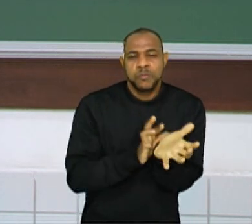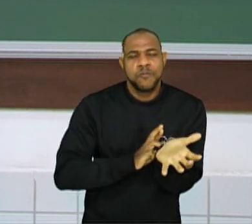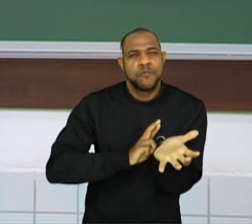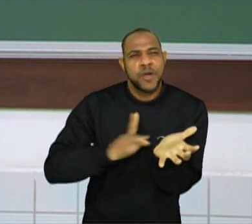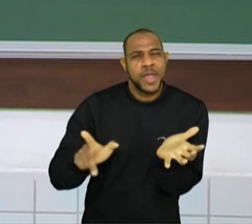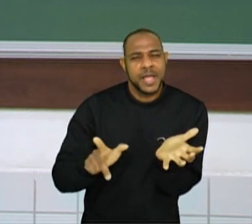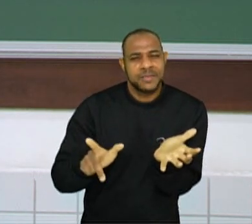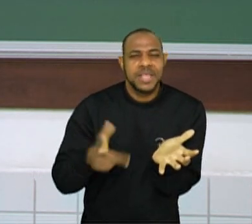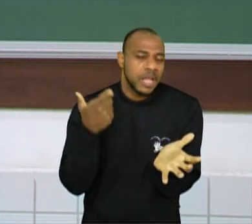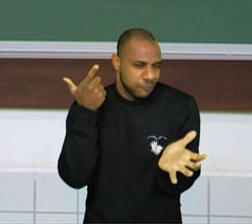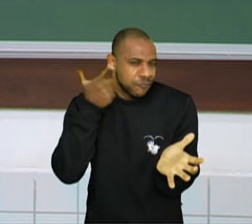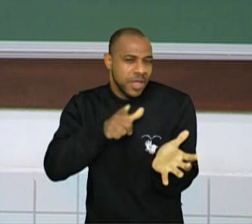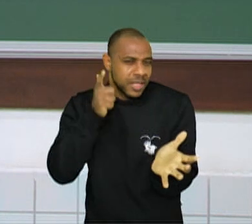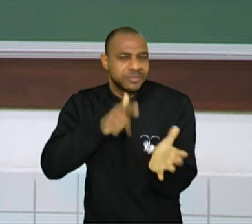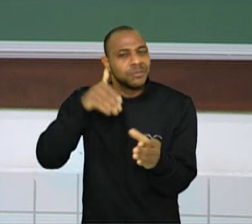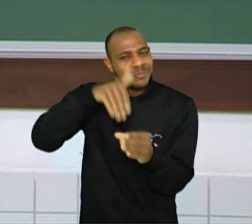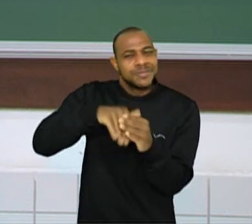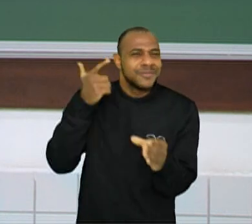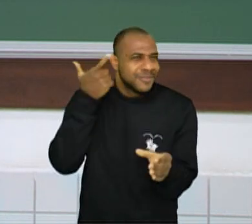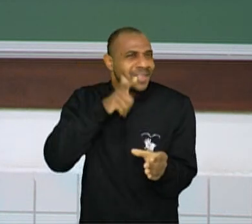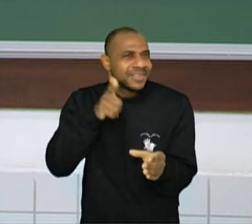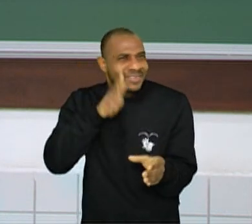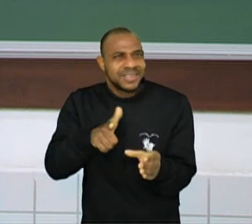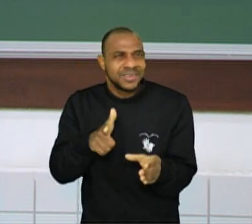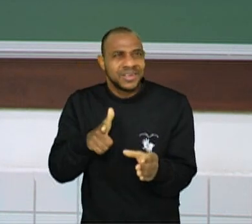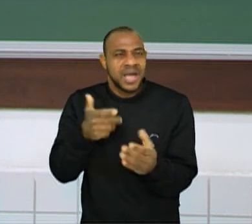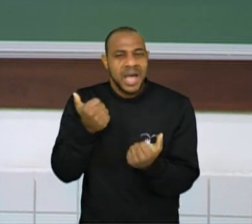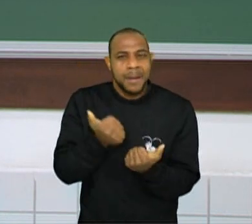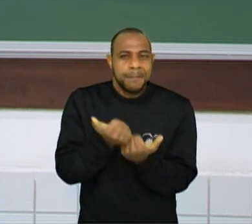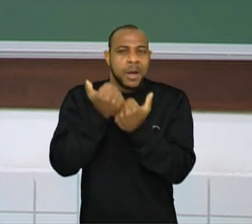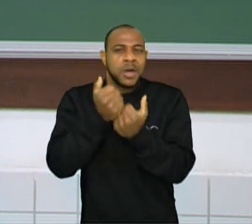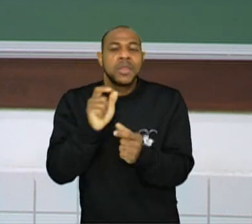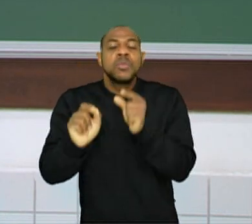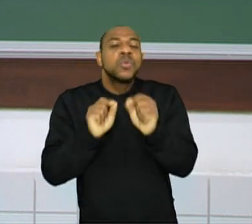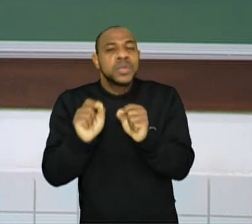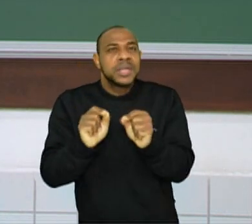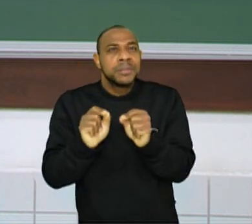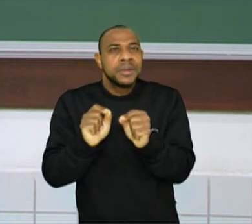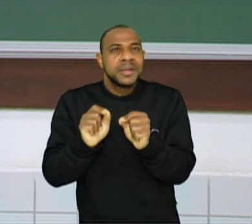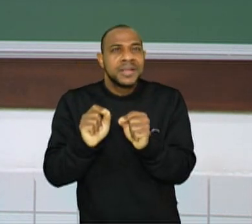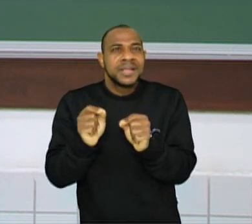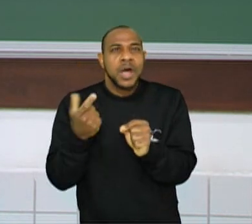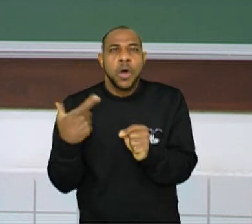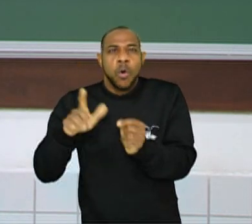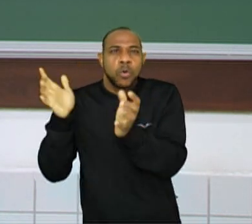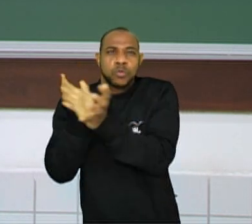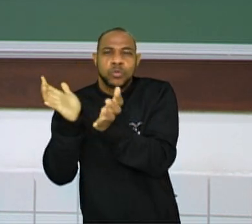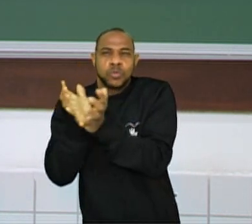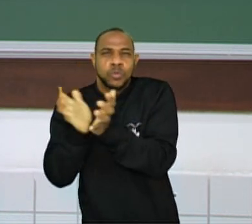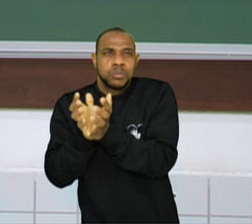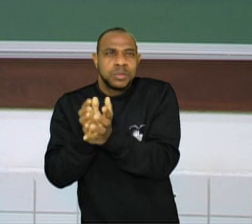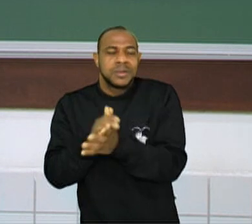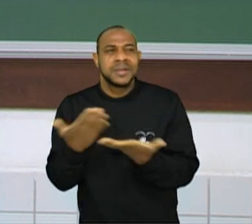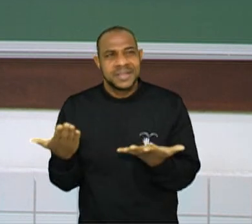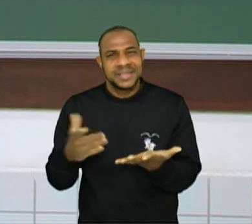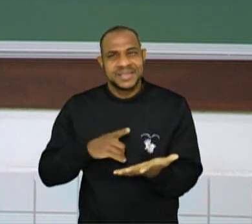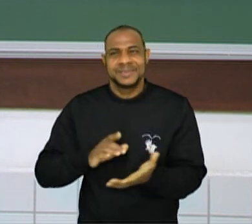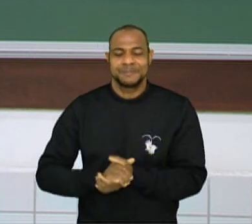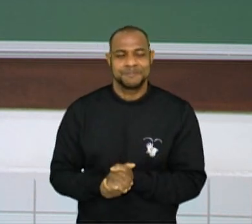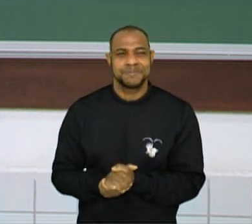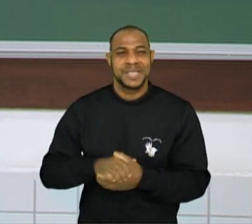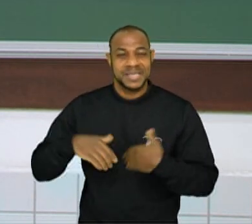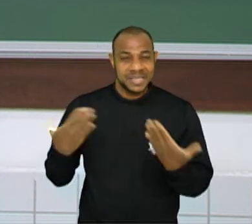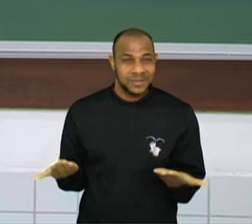Quadros venceu a eleição apoiado pela UDN, que está ligado aos setores mais à direita, aos setores